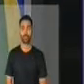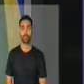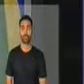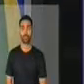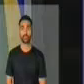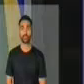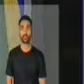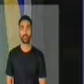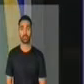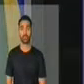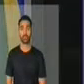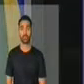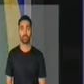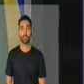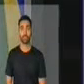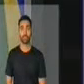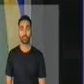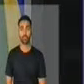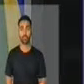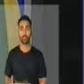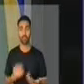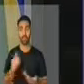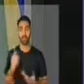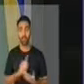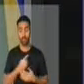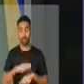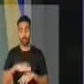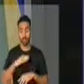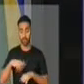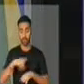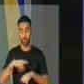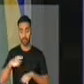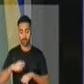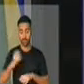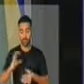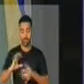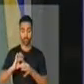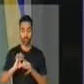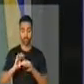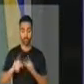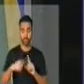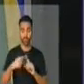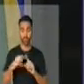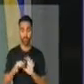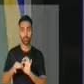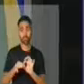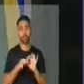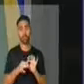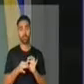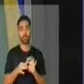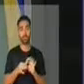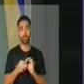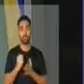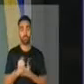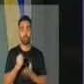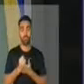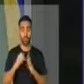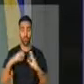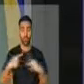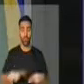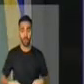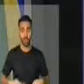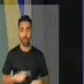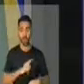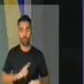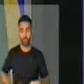Essa é uma causa que deve nos juntar enquanto país, enquanto assistência humana e enquanto alcance do